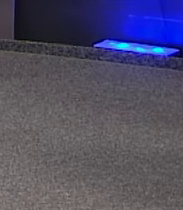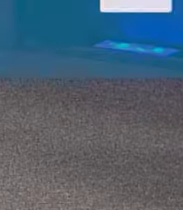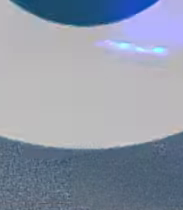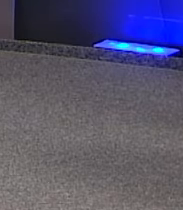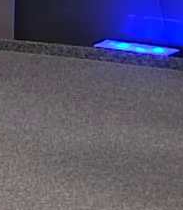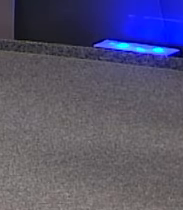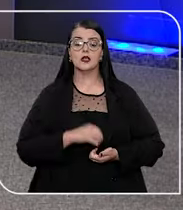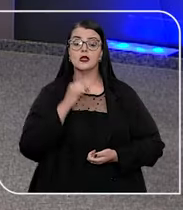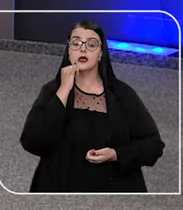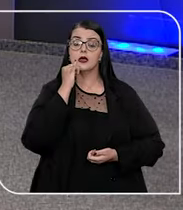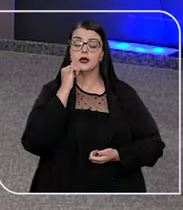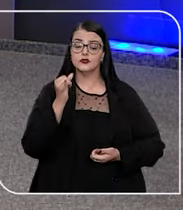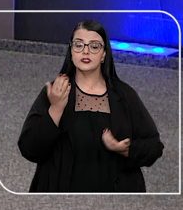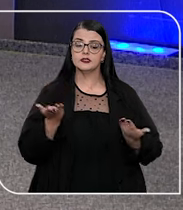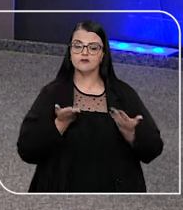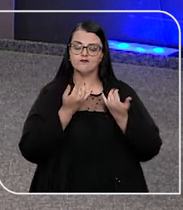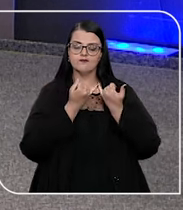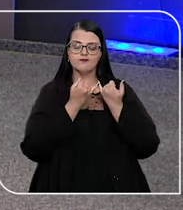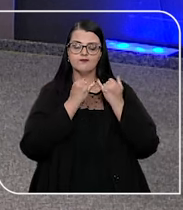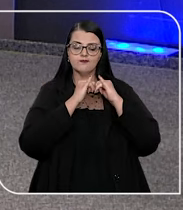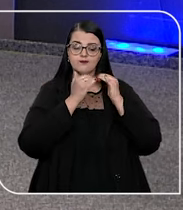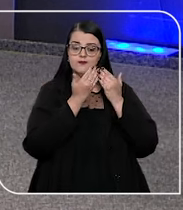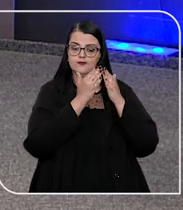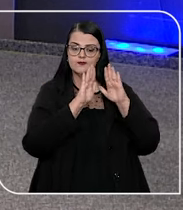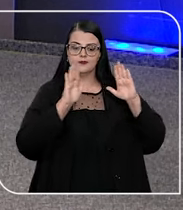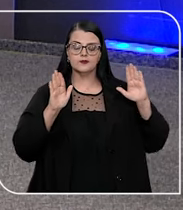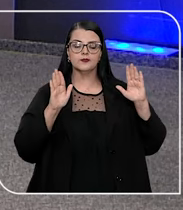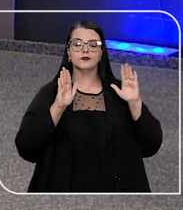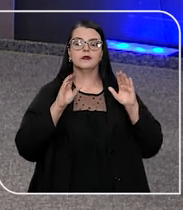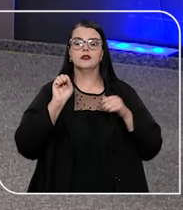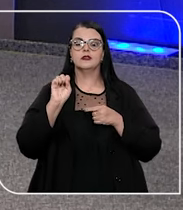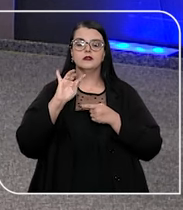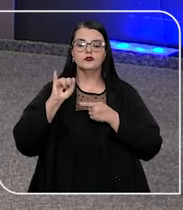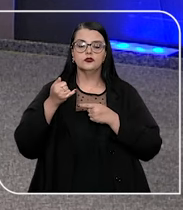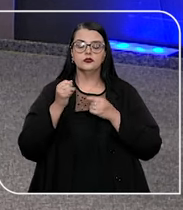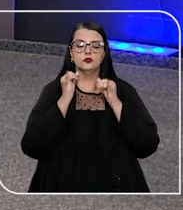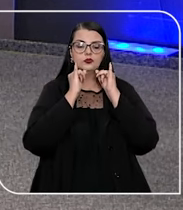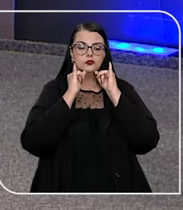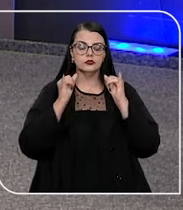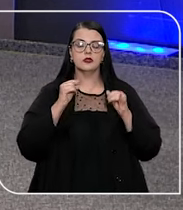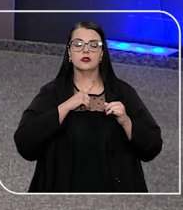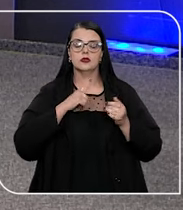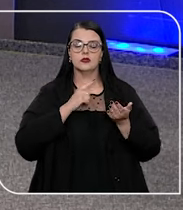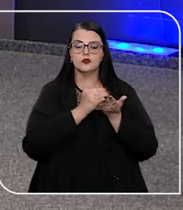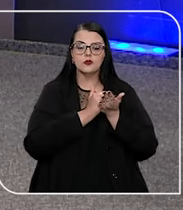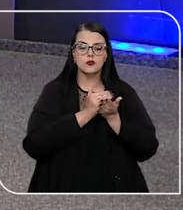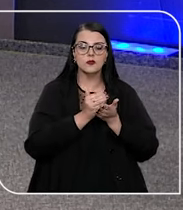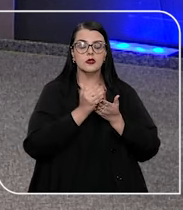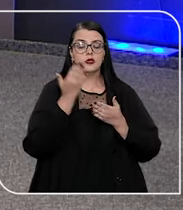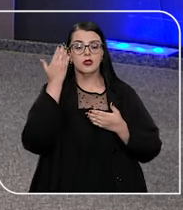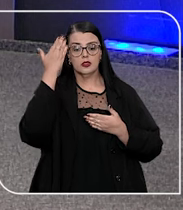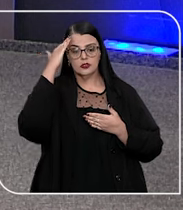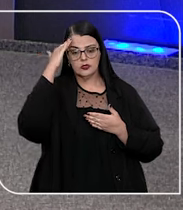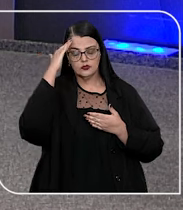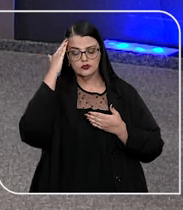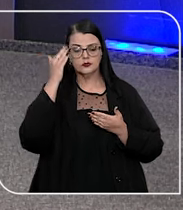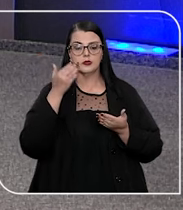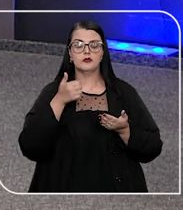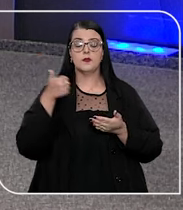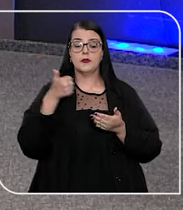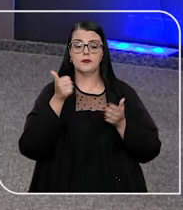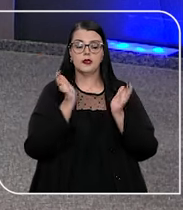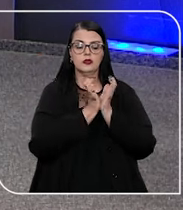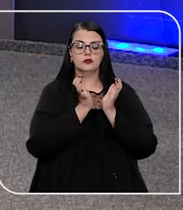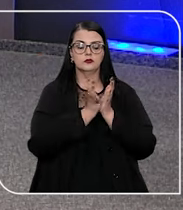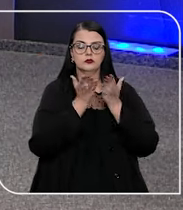agora para abrir esta edição do STJ notícias a gente começa destacando o entendimento firmado